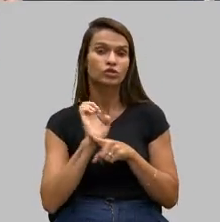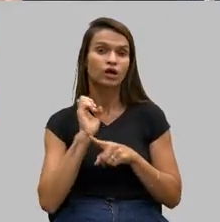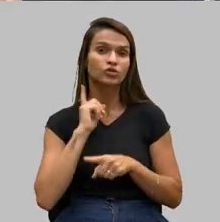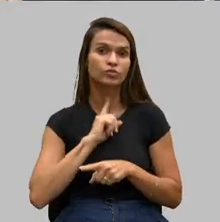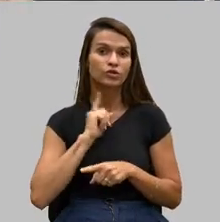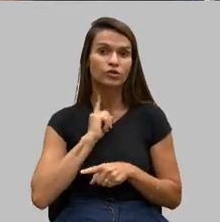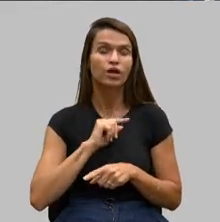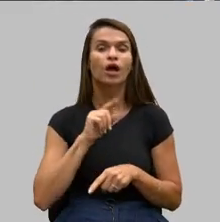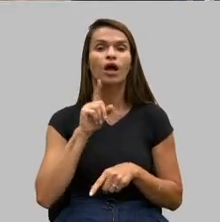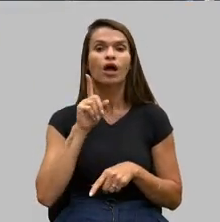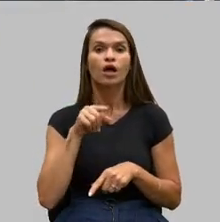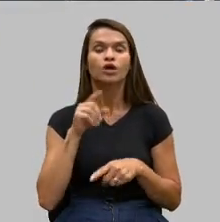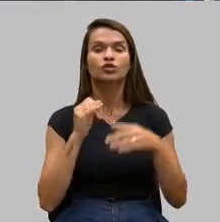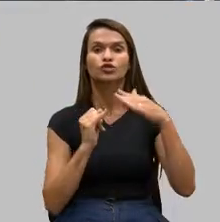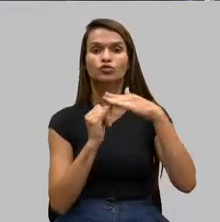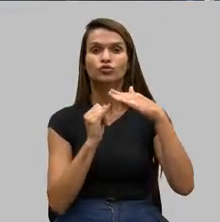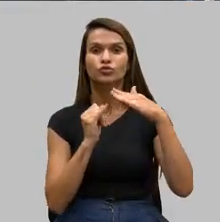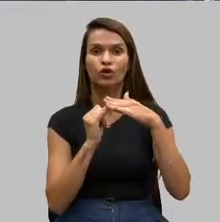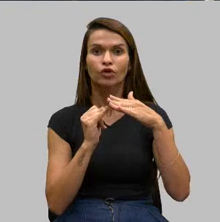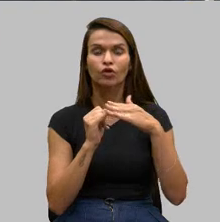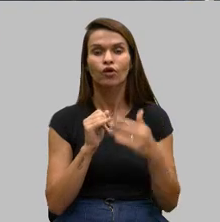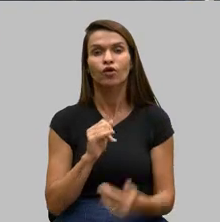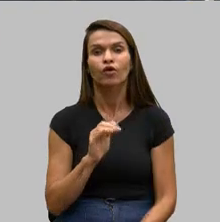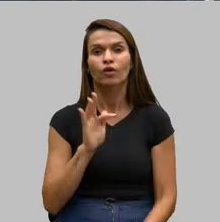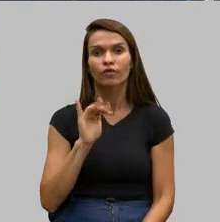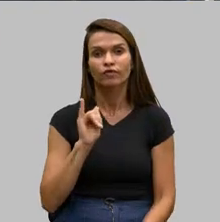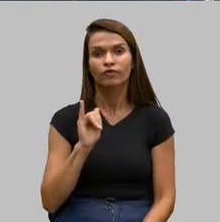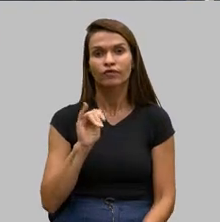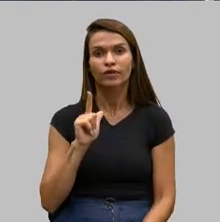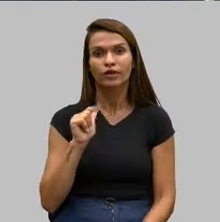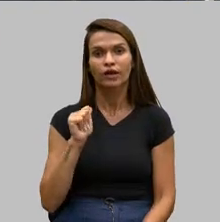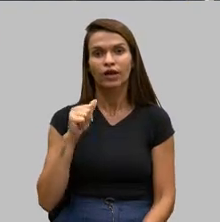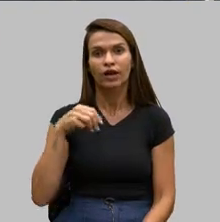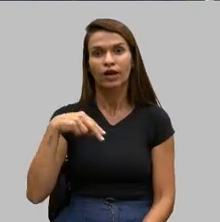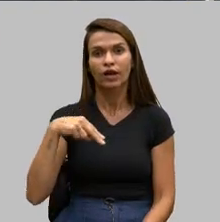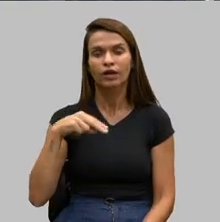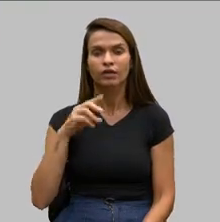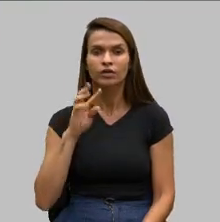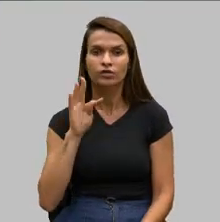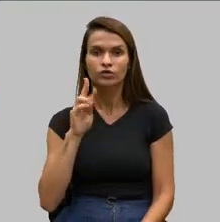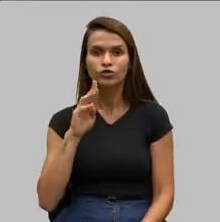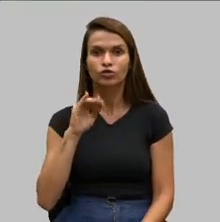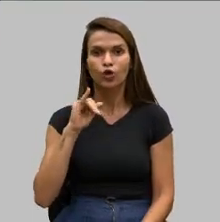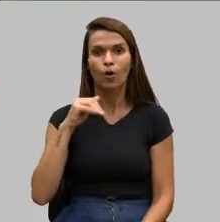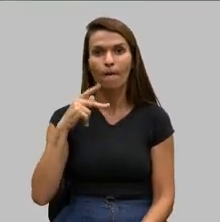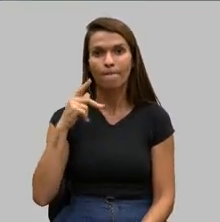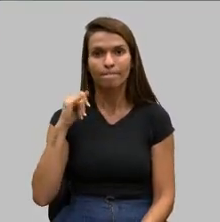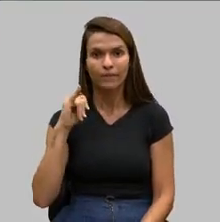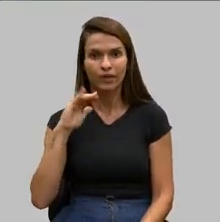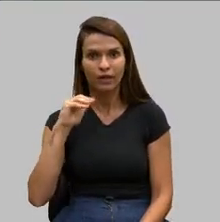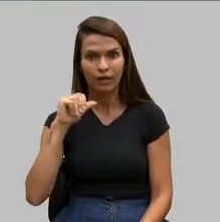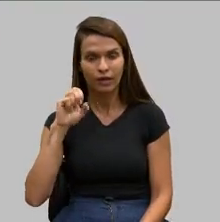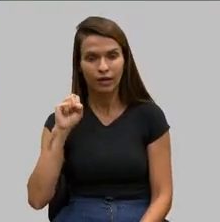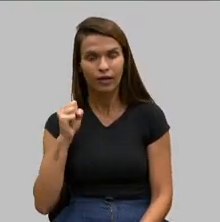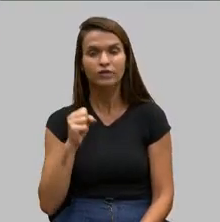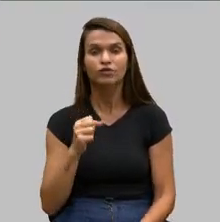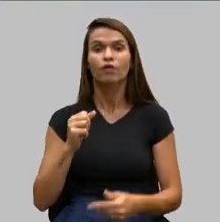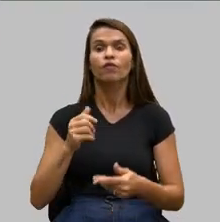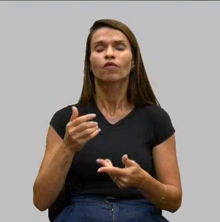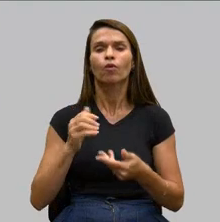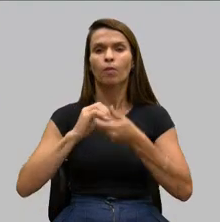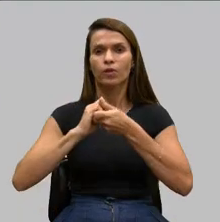filantrópicas cimentar aqui ao nosso querido Deputado delegado Cristiano aqui também presente com a gente mas